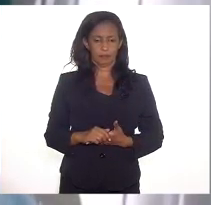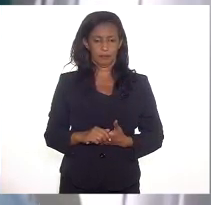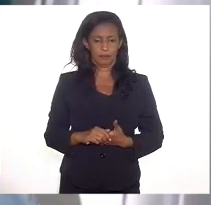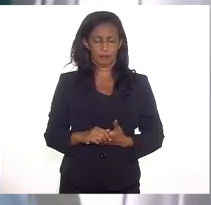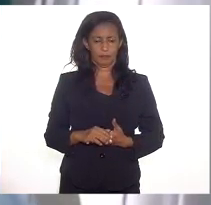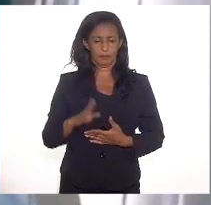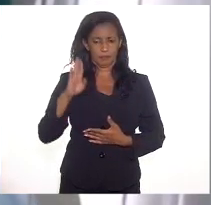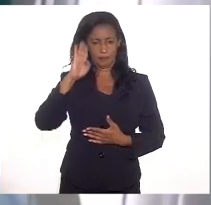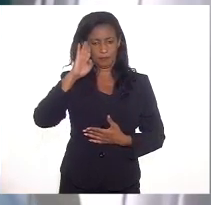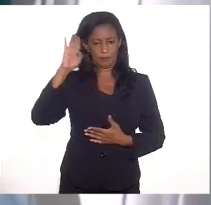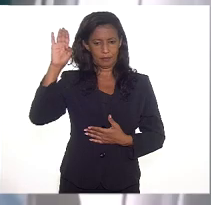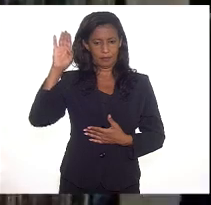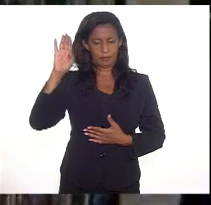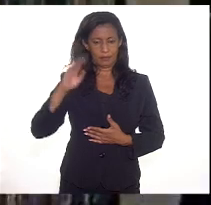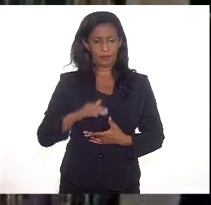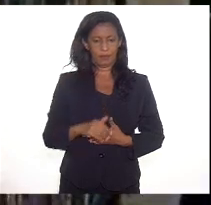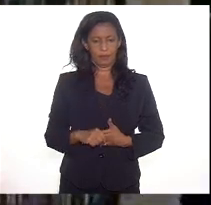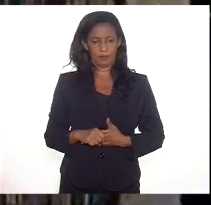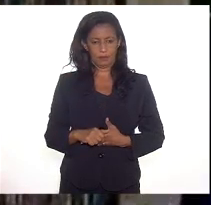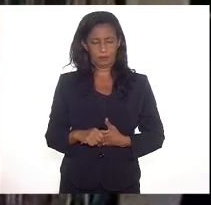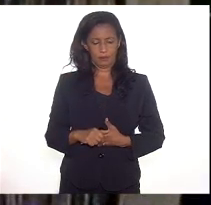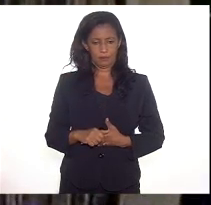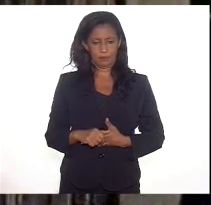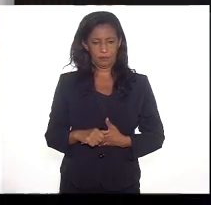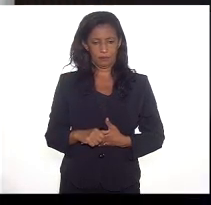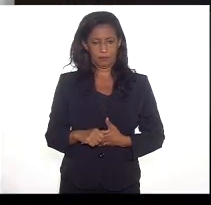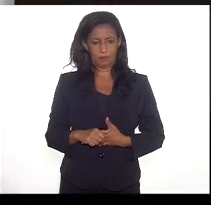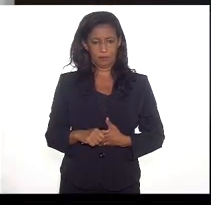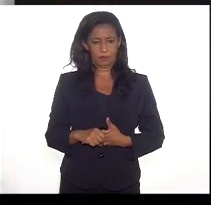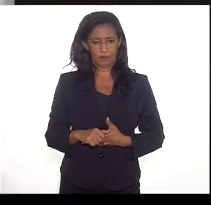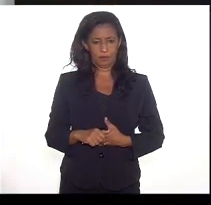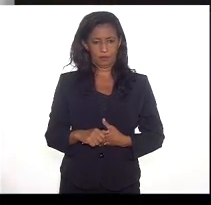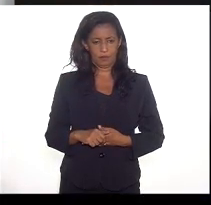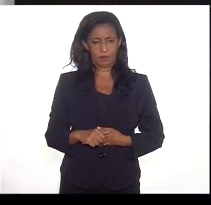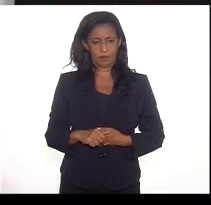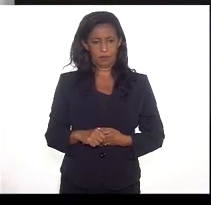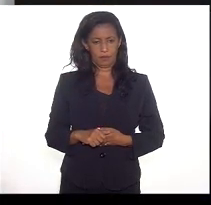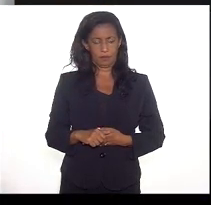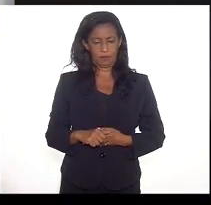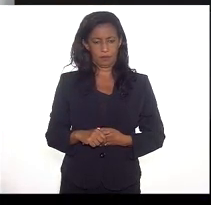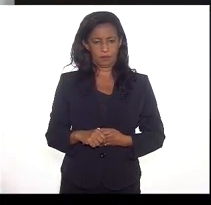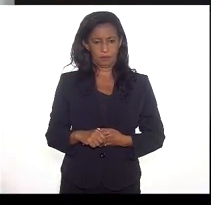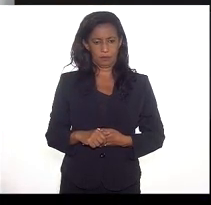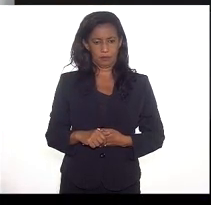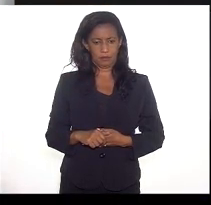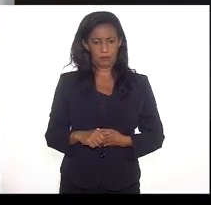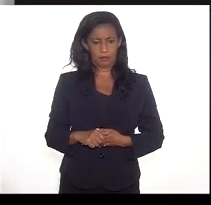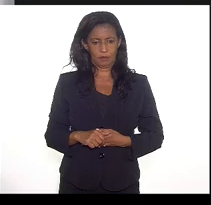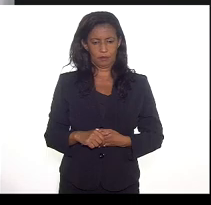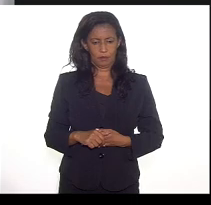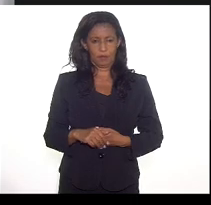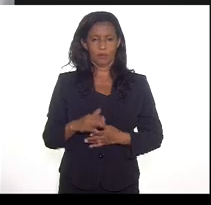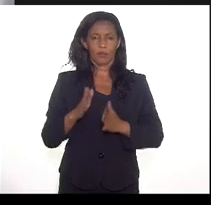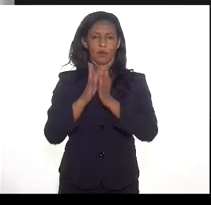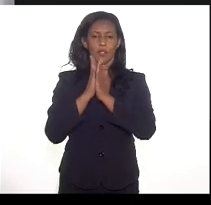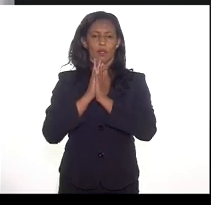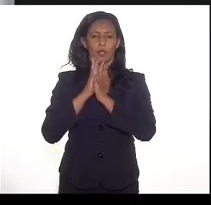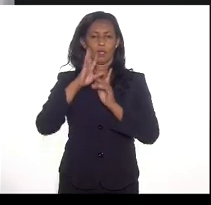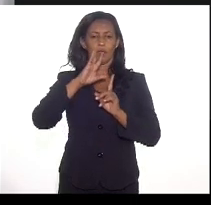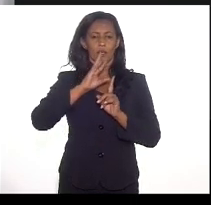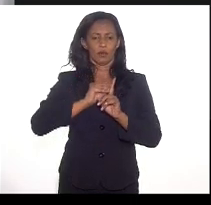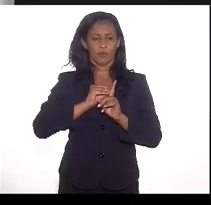expoente da política. Quer ver o meu? Não, quer levar o meu? Não, vou levar o seu. Hã? Vou levar o porque seu. Aqui eu Leomar, por favor,